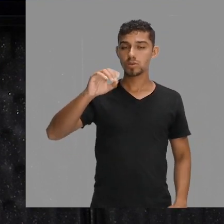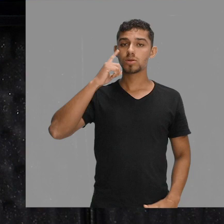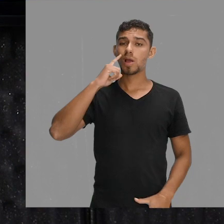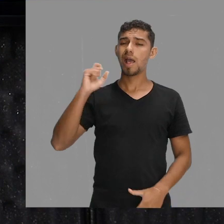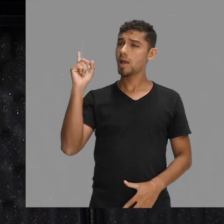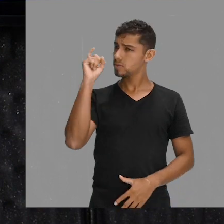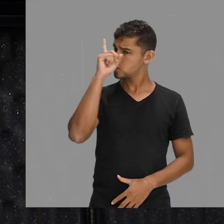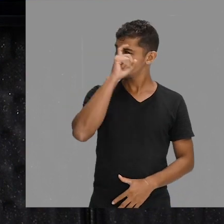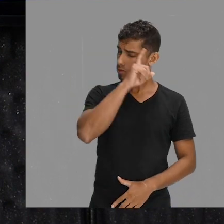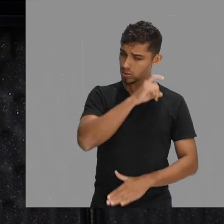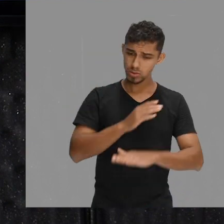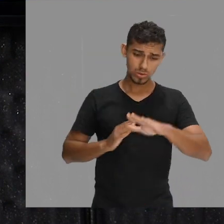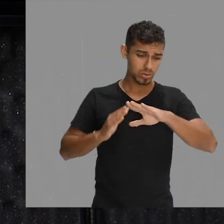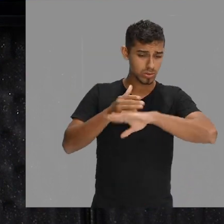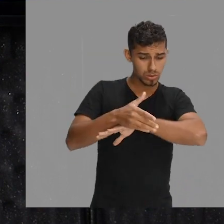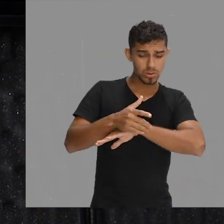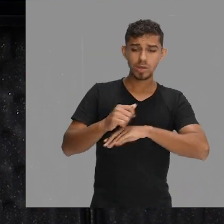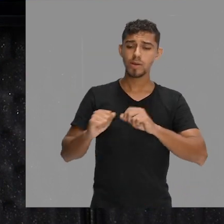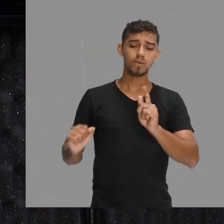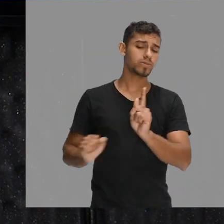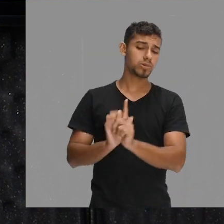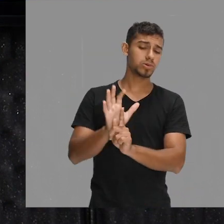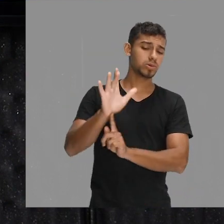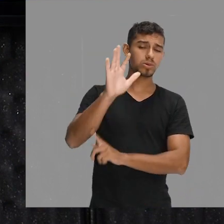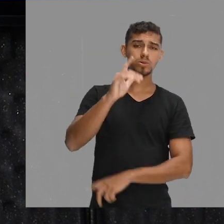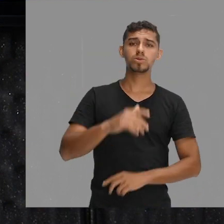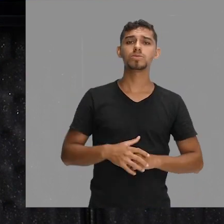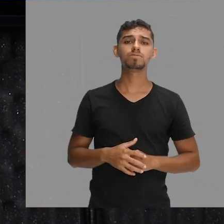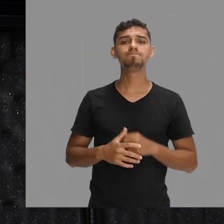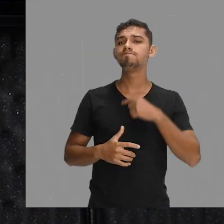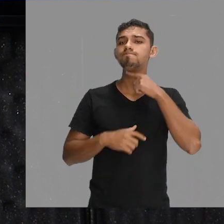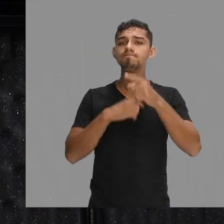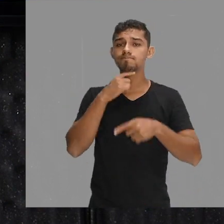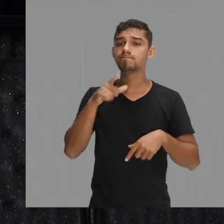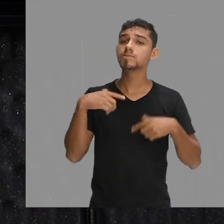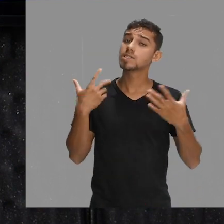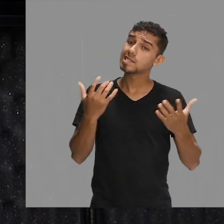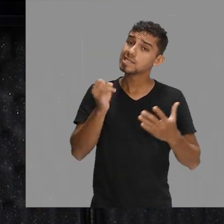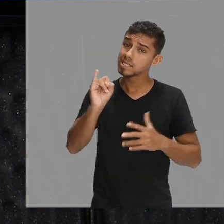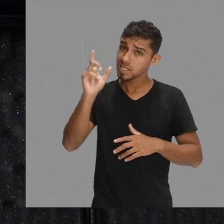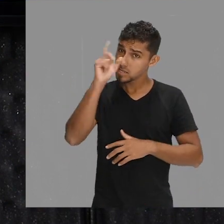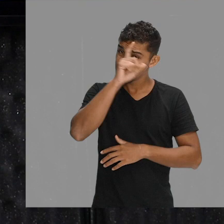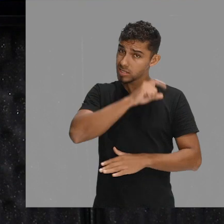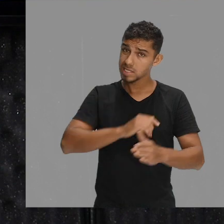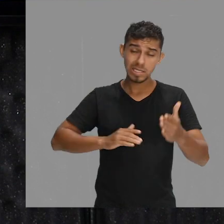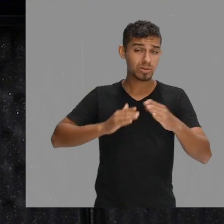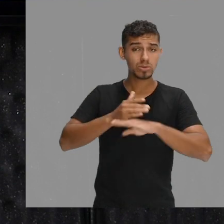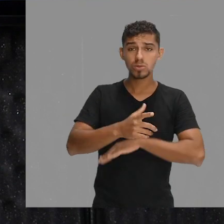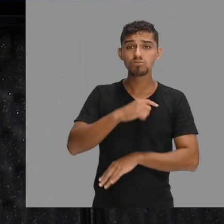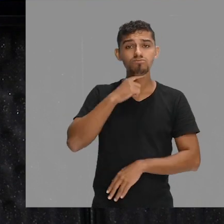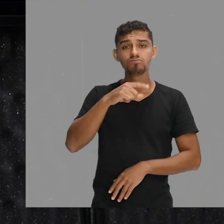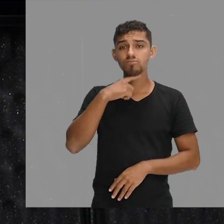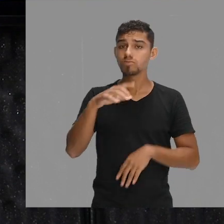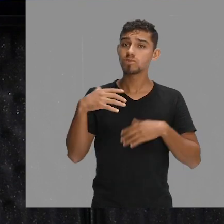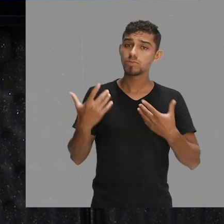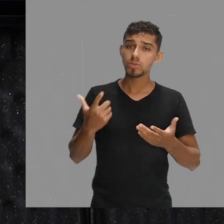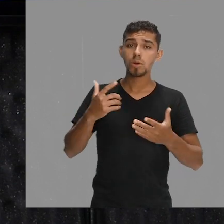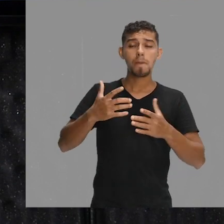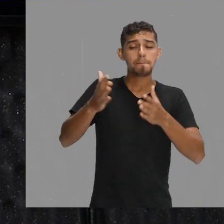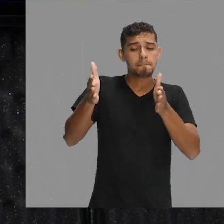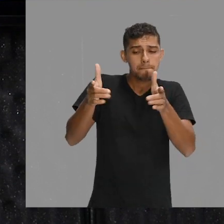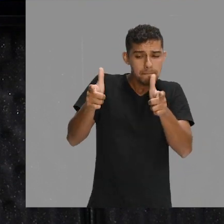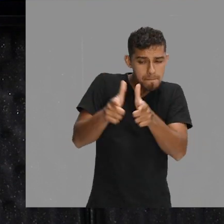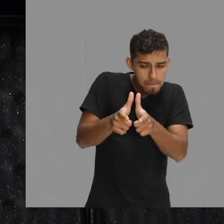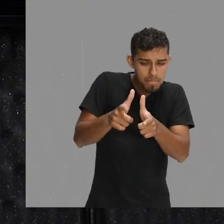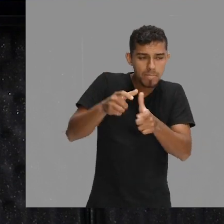dificultar a passagem para o estado de vapor. Olha, se vai dificultar, eu vou ter menos